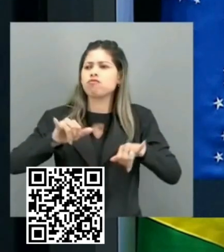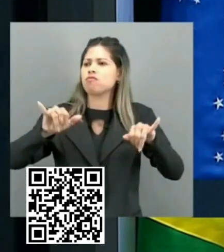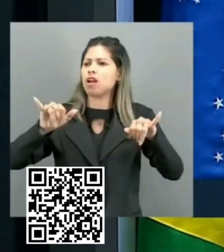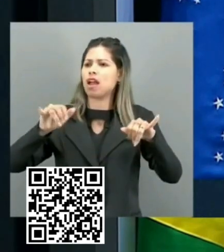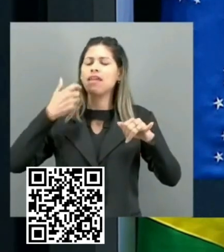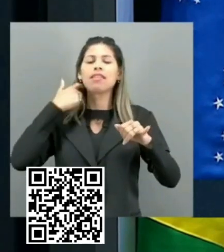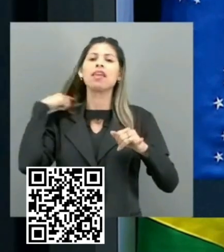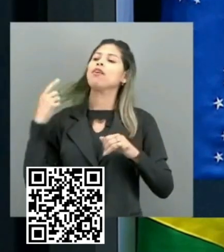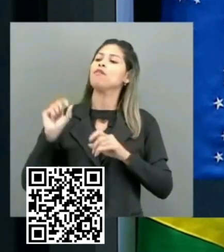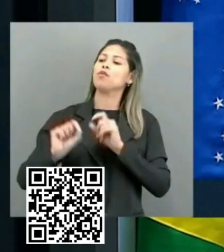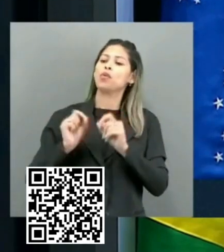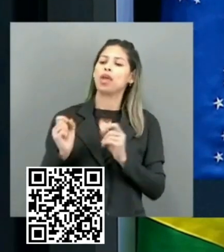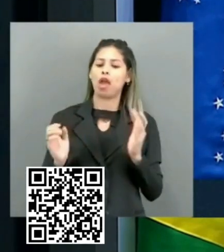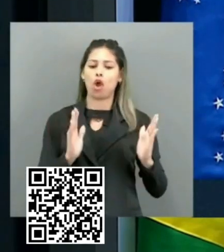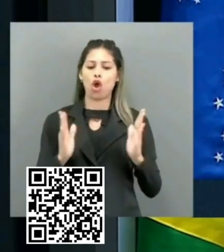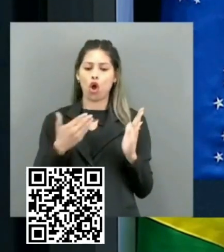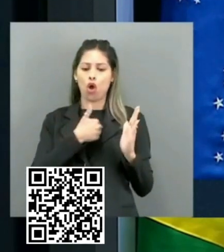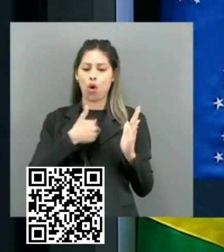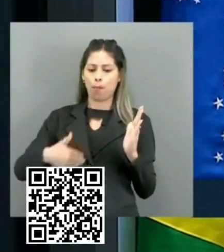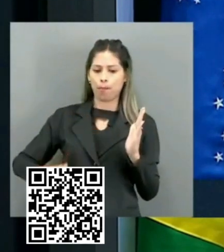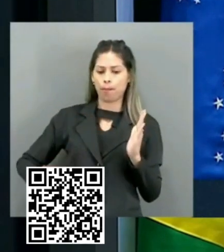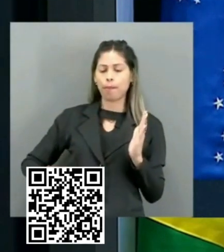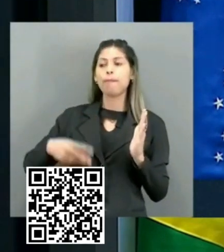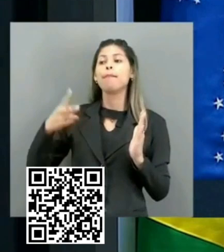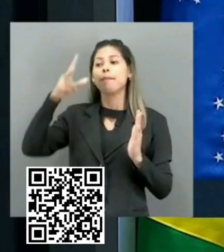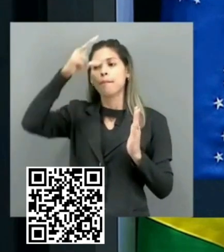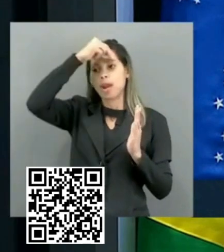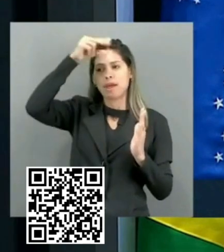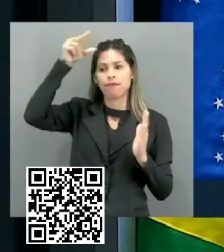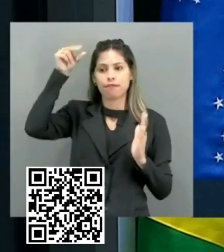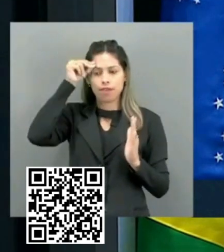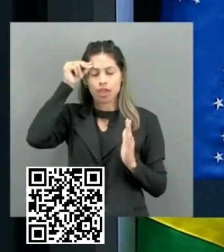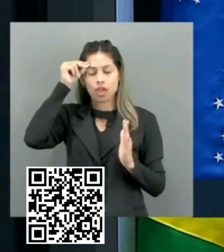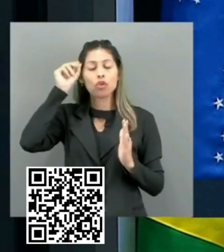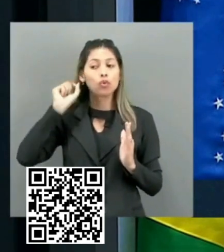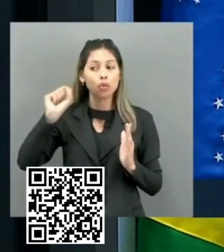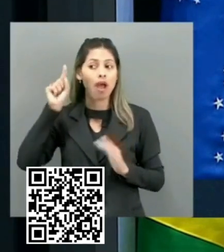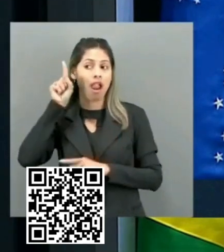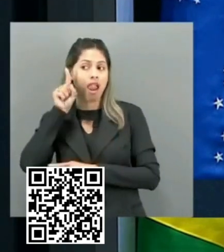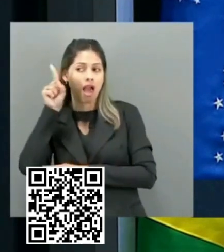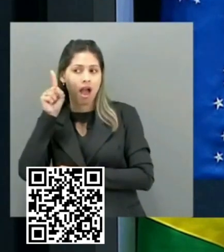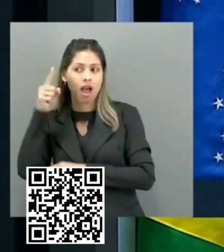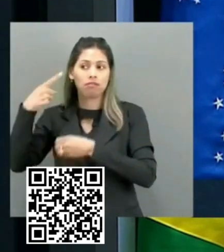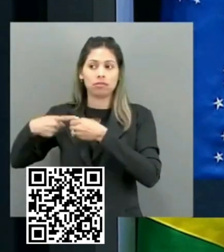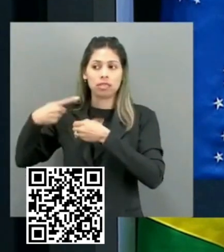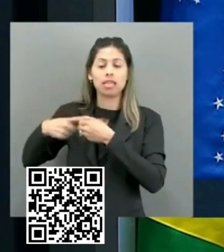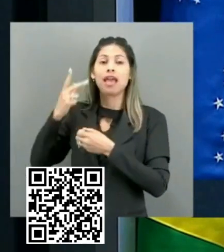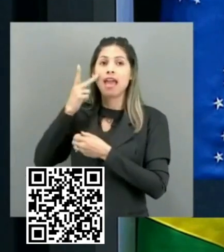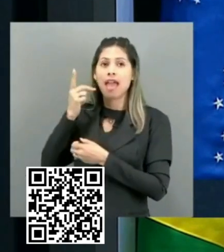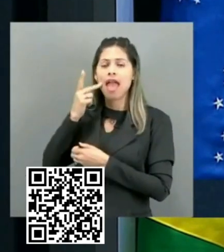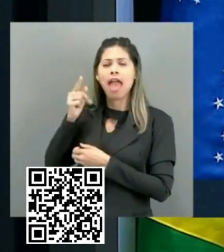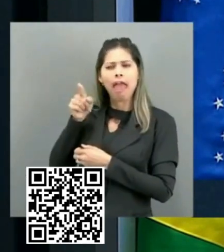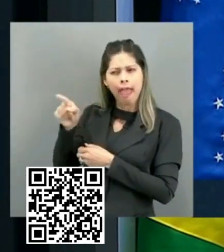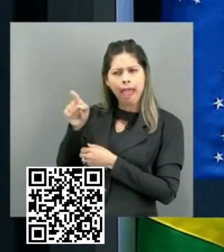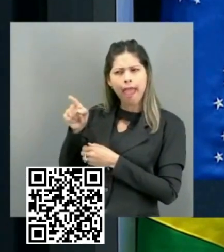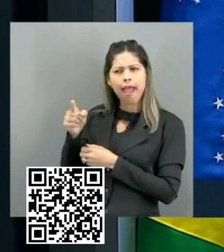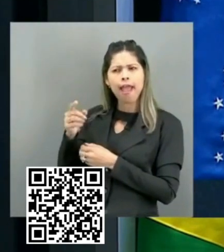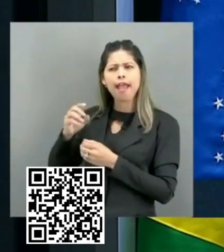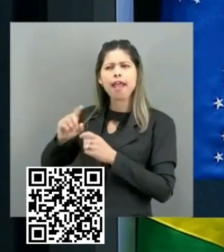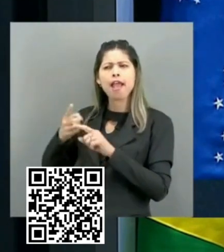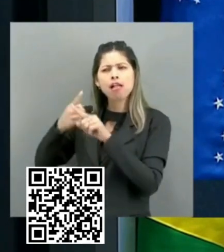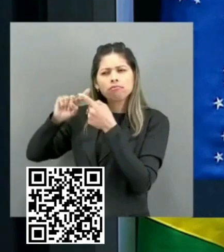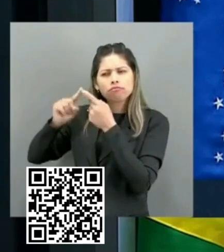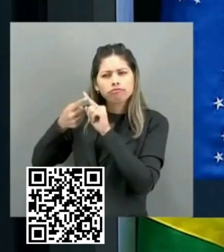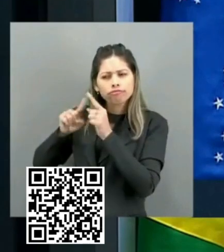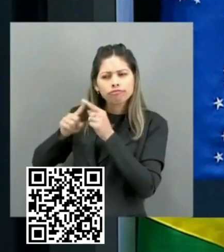de Fortaleza, Roberto Cláudio, que durante muito tempo foi aliado do PT. E